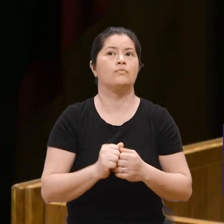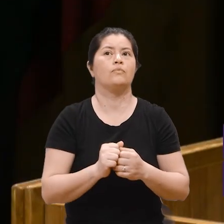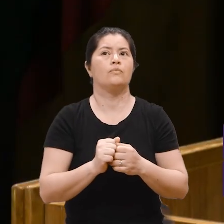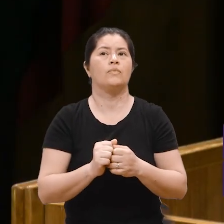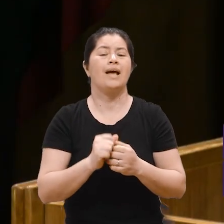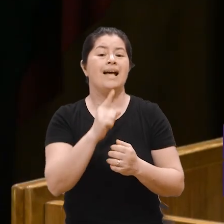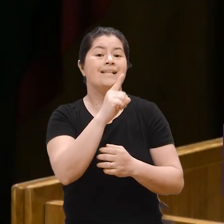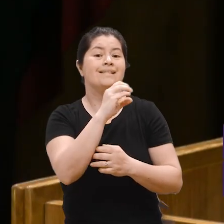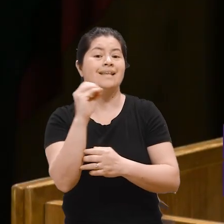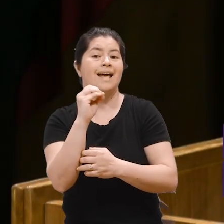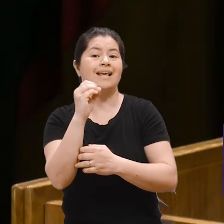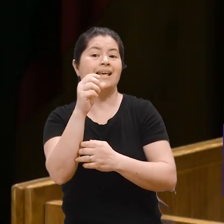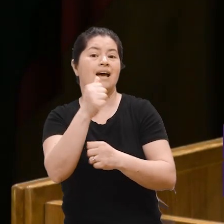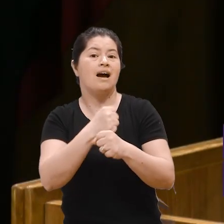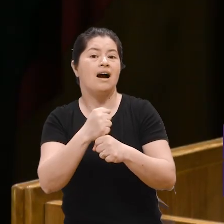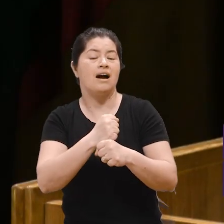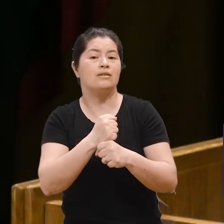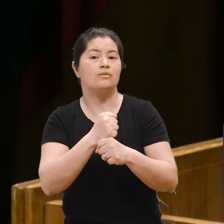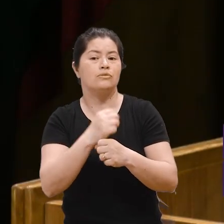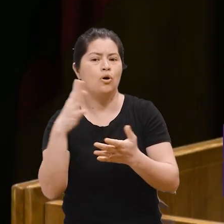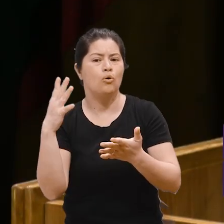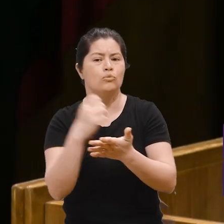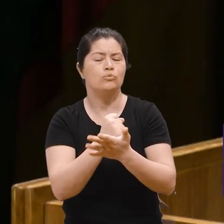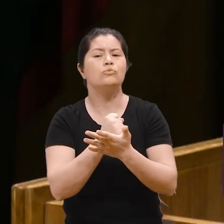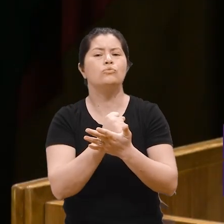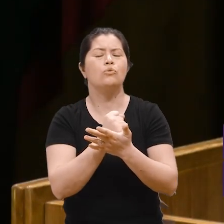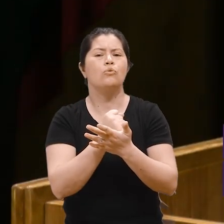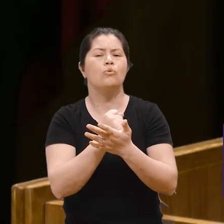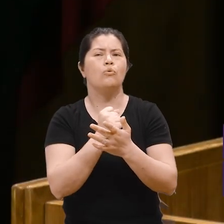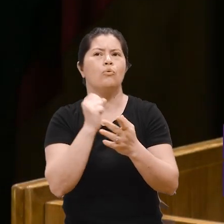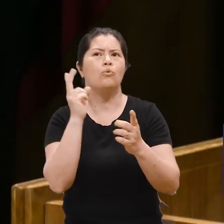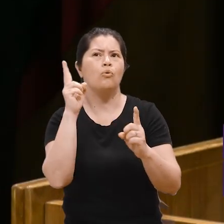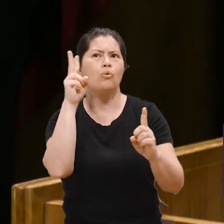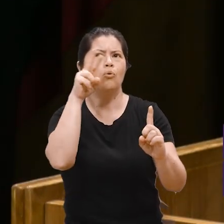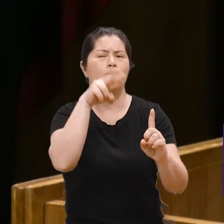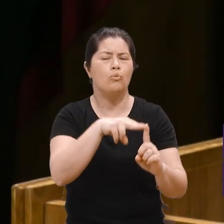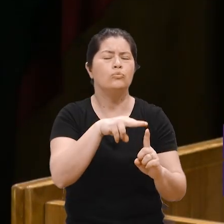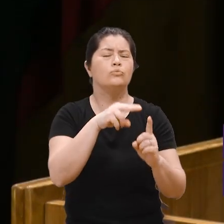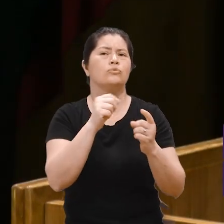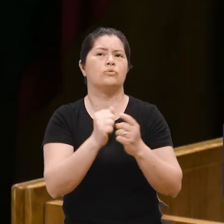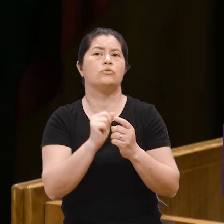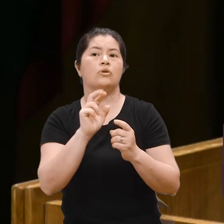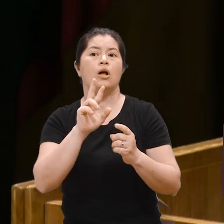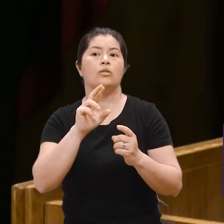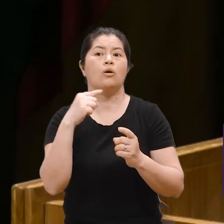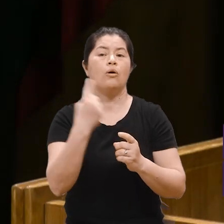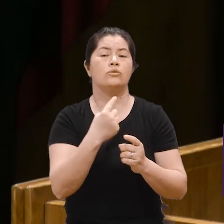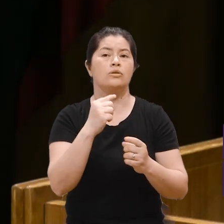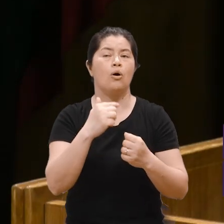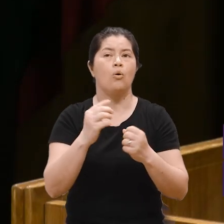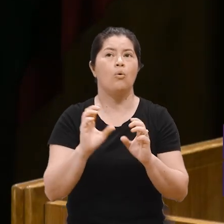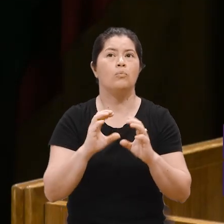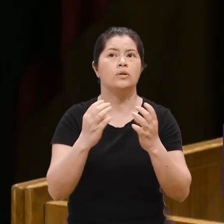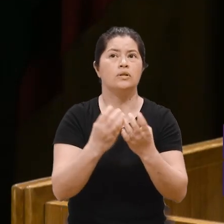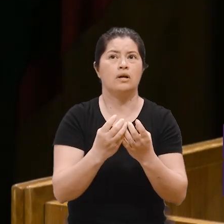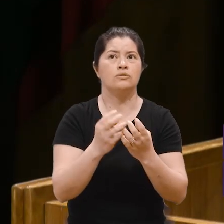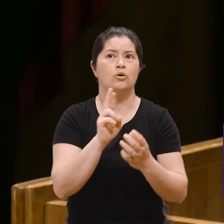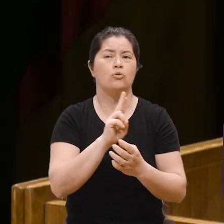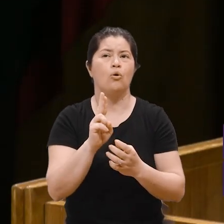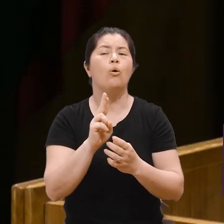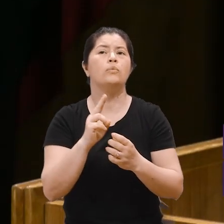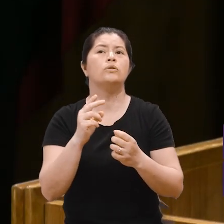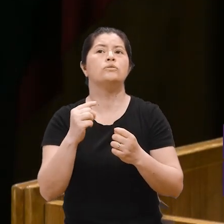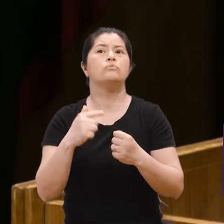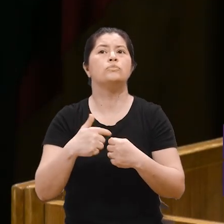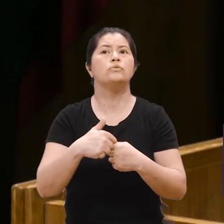100 anos é uma conquista que merece todo o reconhecimento da nossa comunidade. Em nome do município de Caxias do